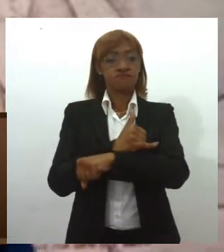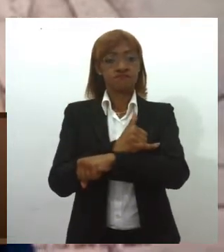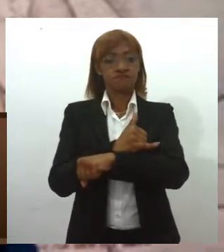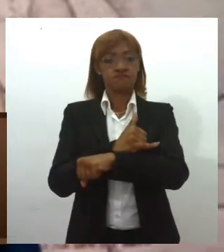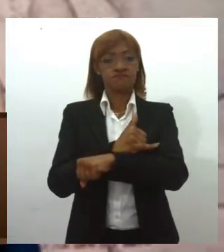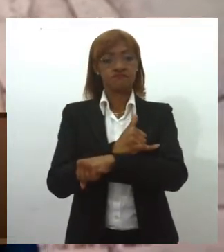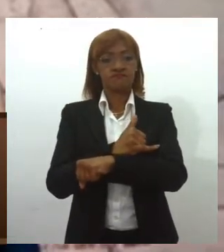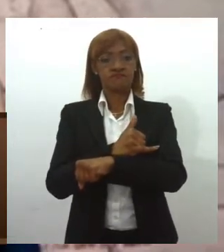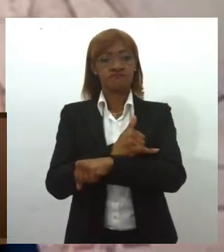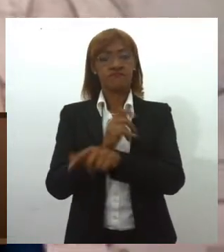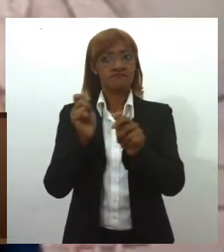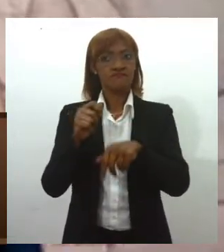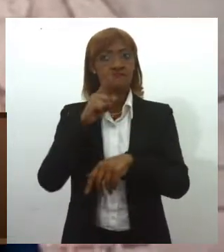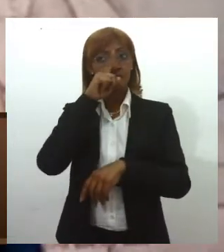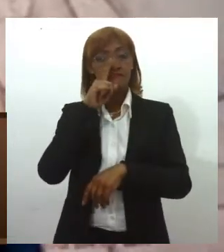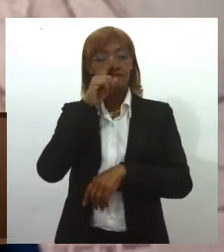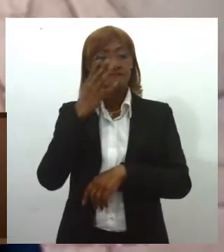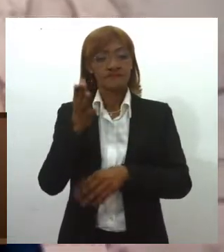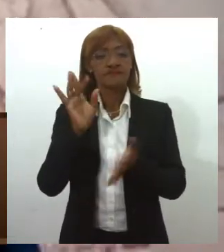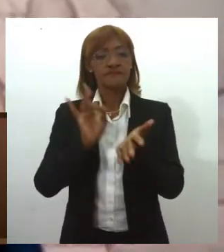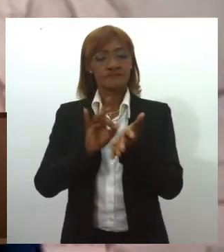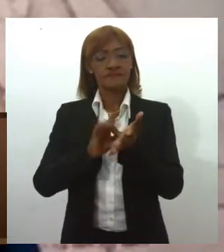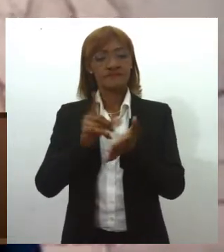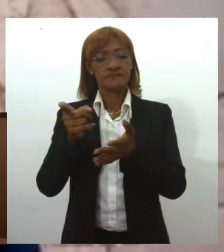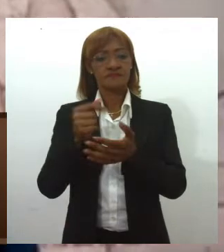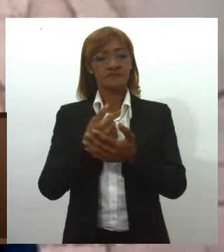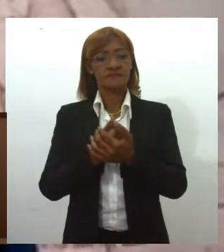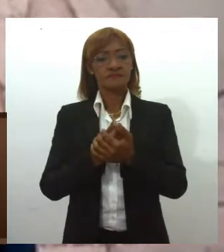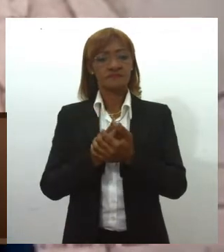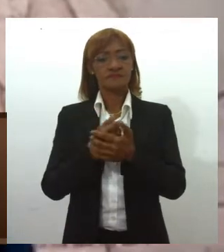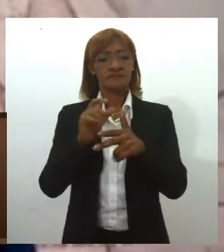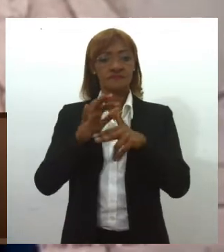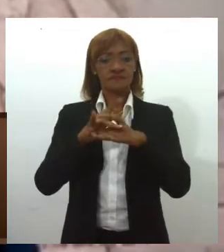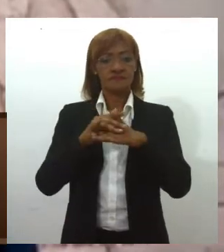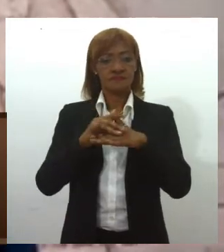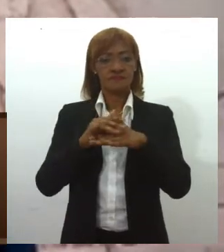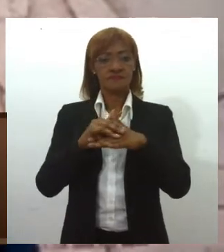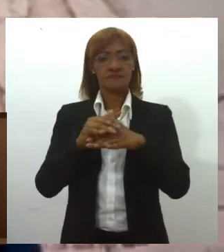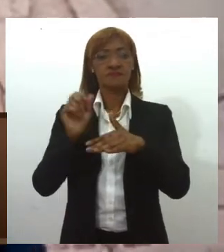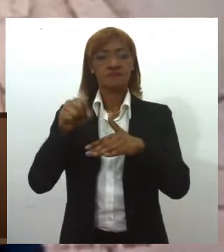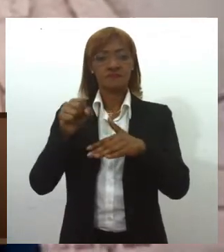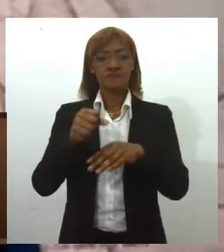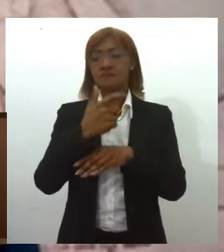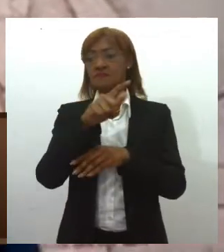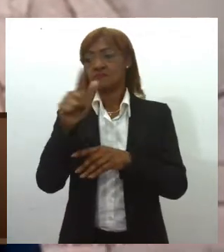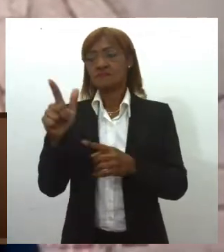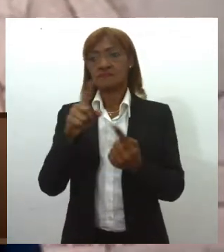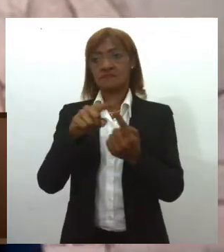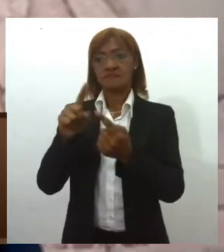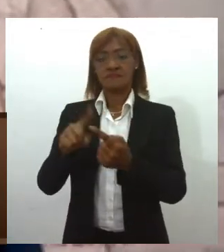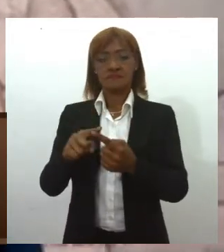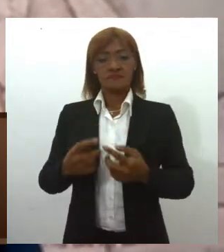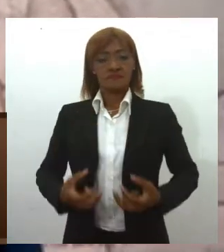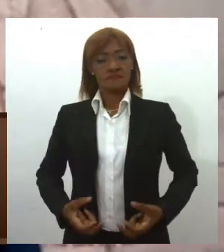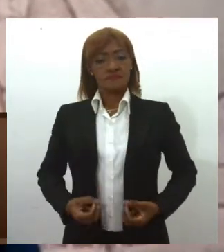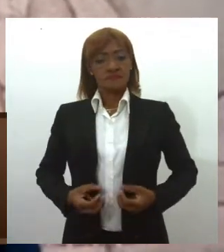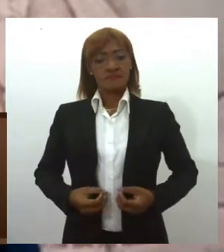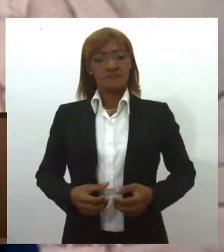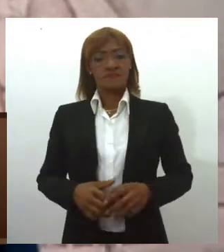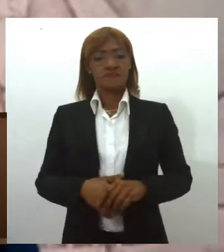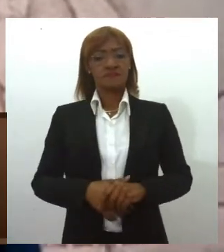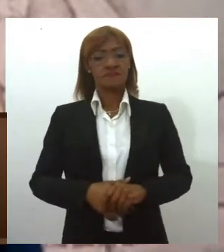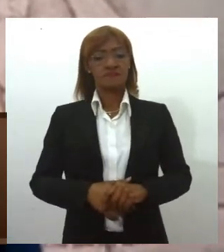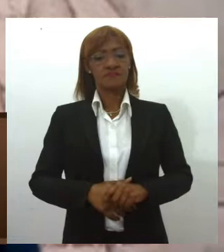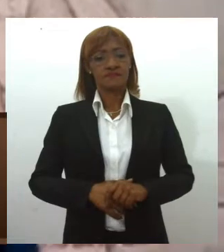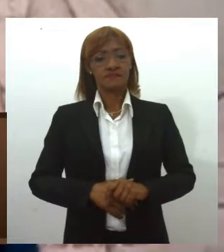risco realmente para câncer de próstata, ele é sim para vários outros cânceres.